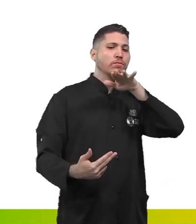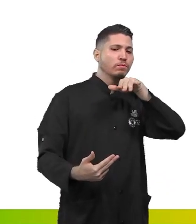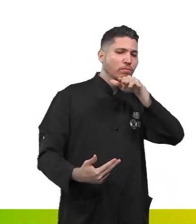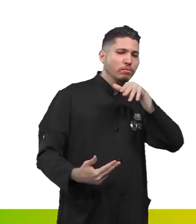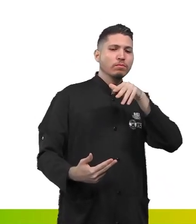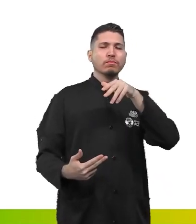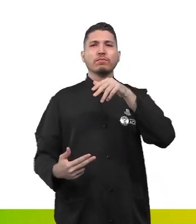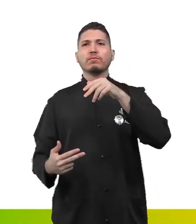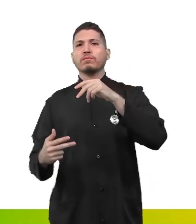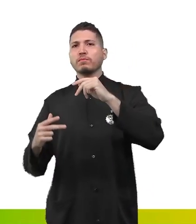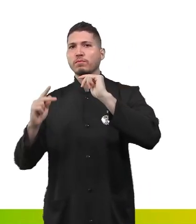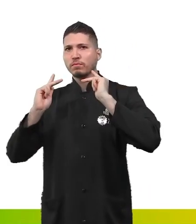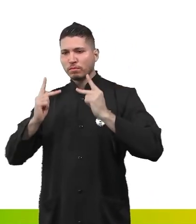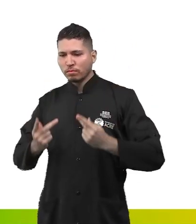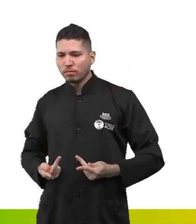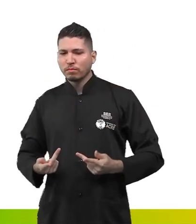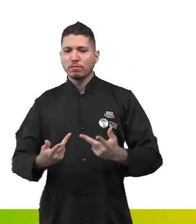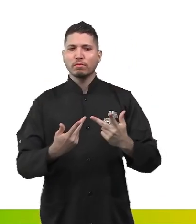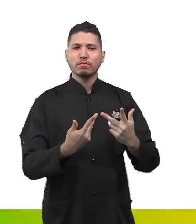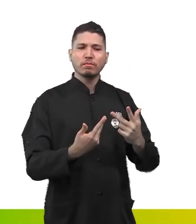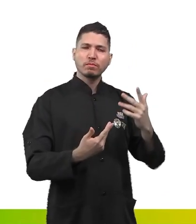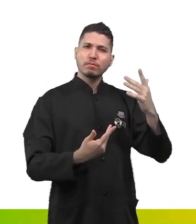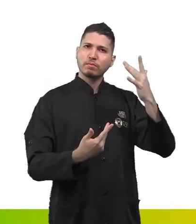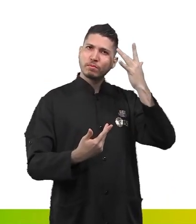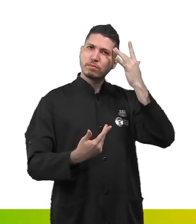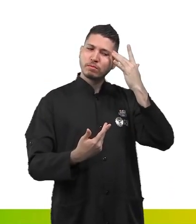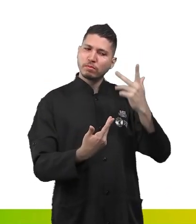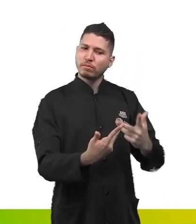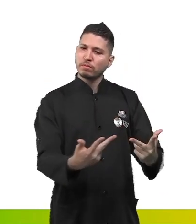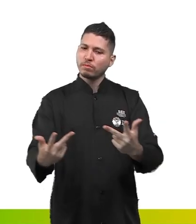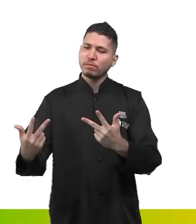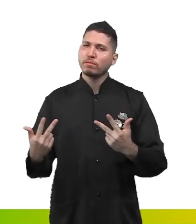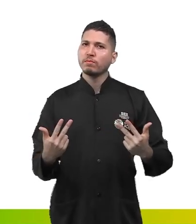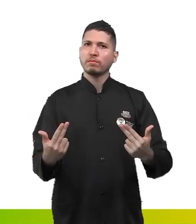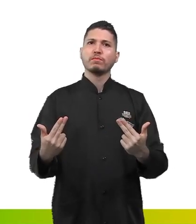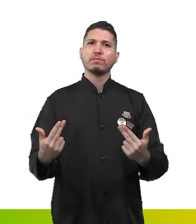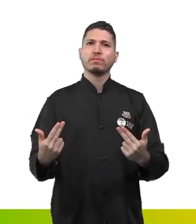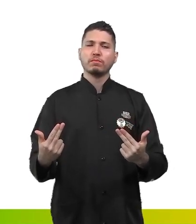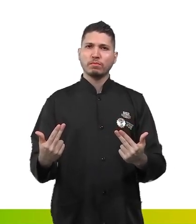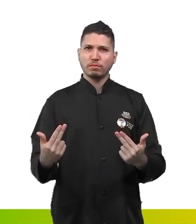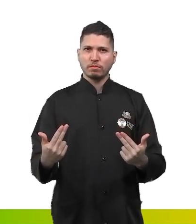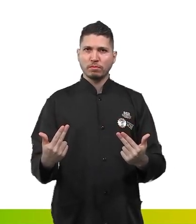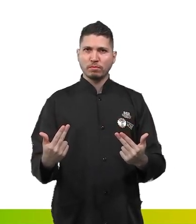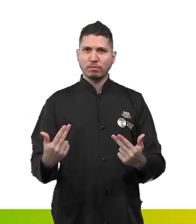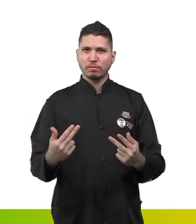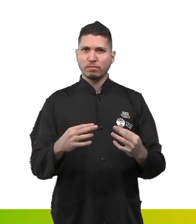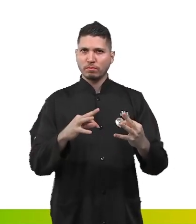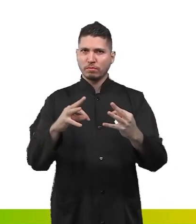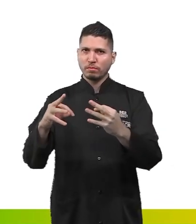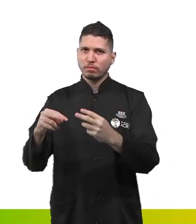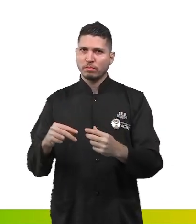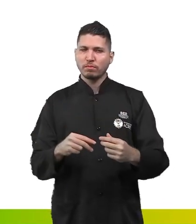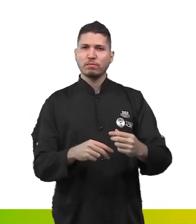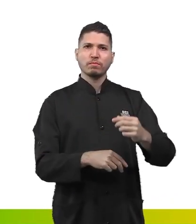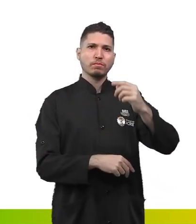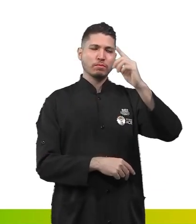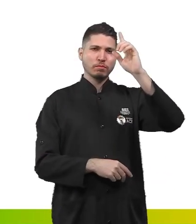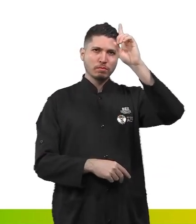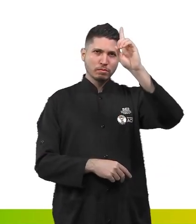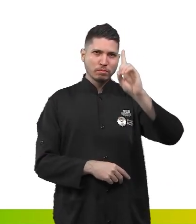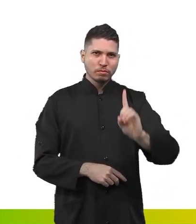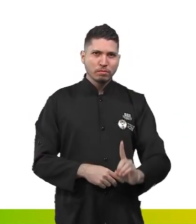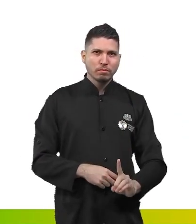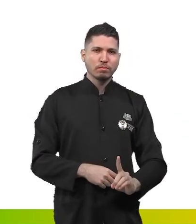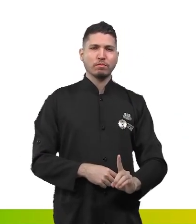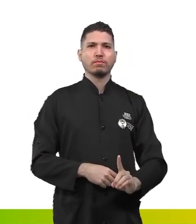Peter Senge quanto o Tom Hagen, eles são vegetarianos. O Hagen não está mais entre nós, mas